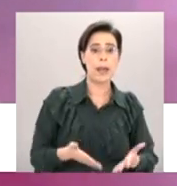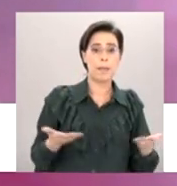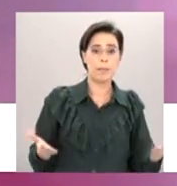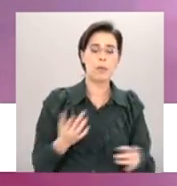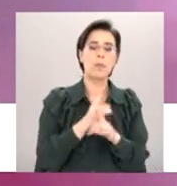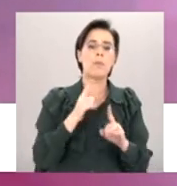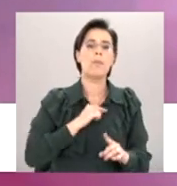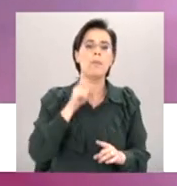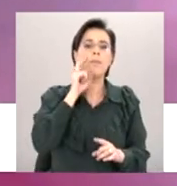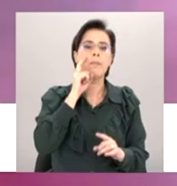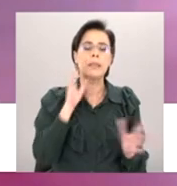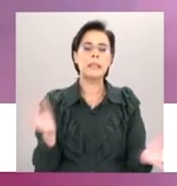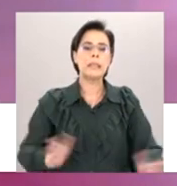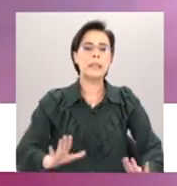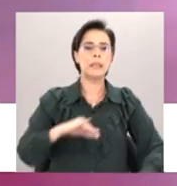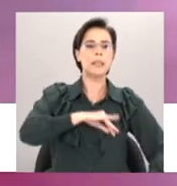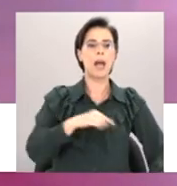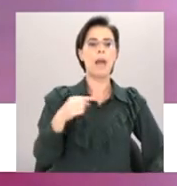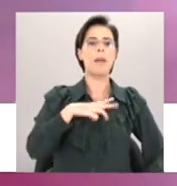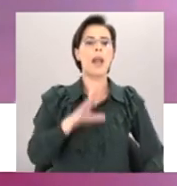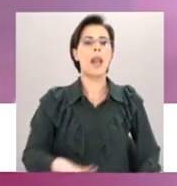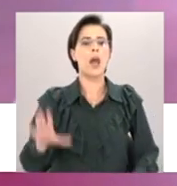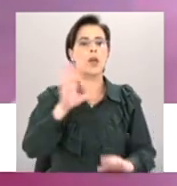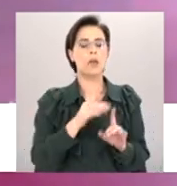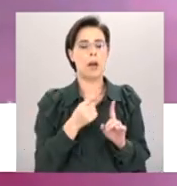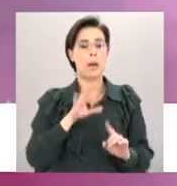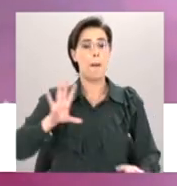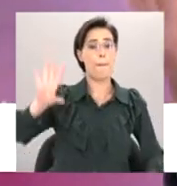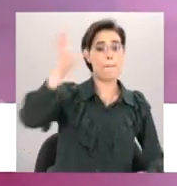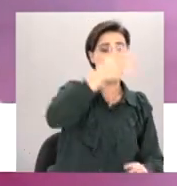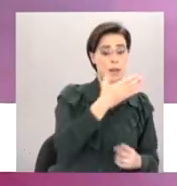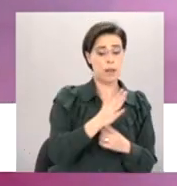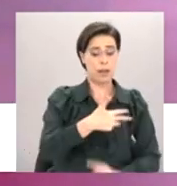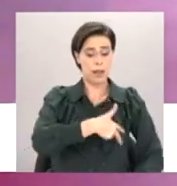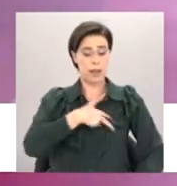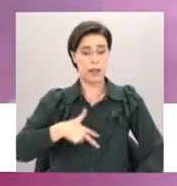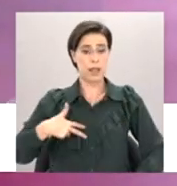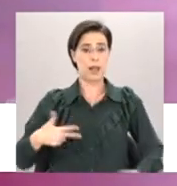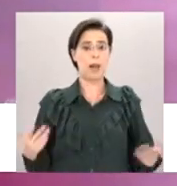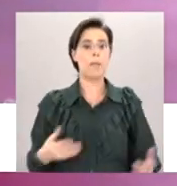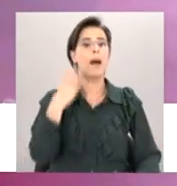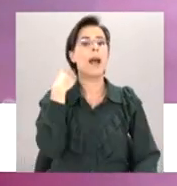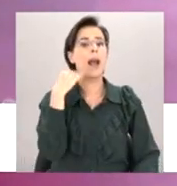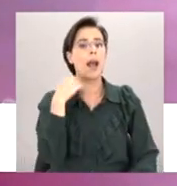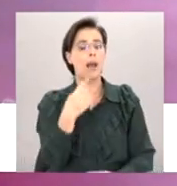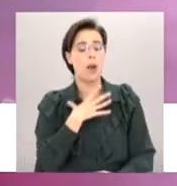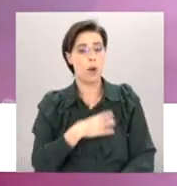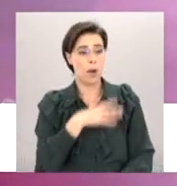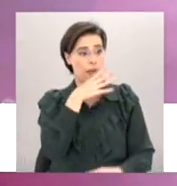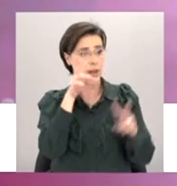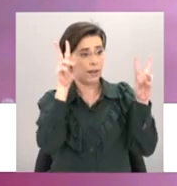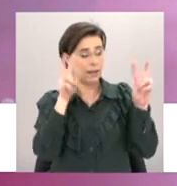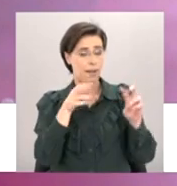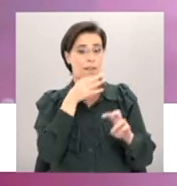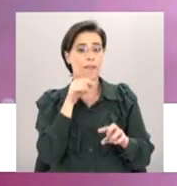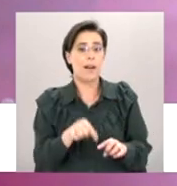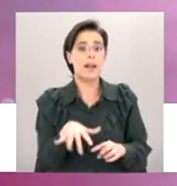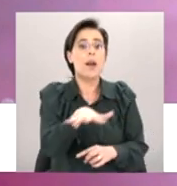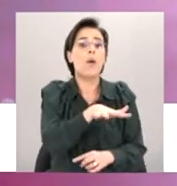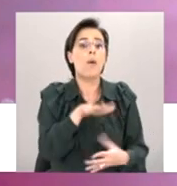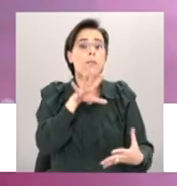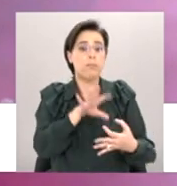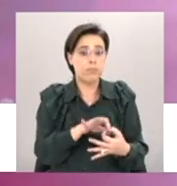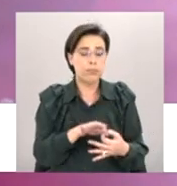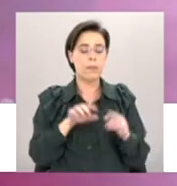porque é que defendemos não deve haver Soares é porque os países por exemplo Dinamarca é que era Catarina Tu gosta de citar aqui nesta Neste